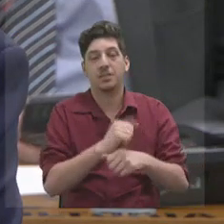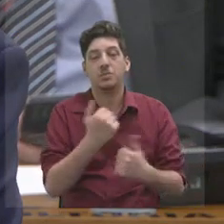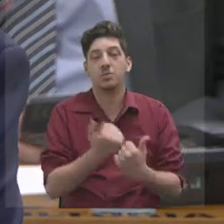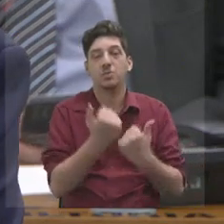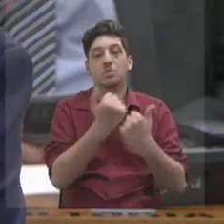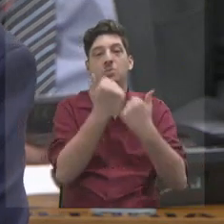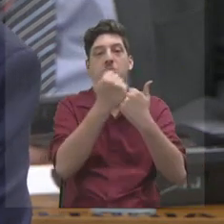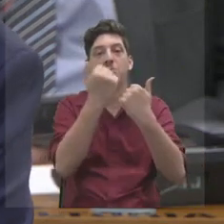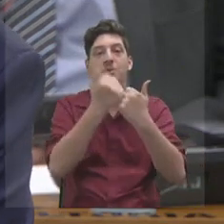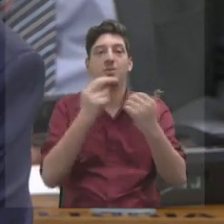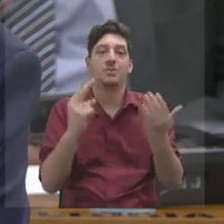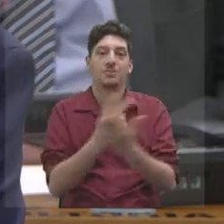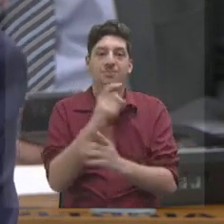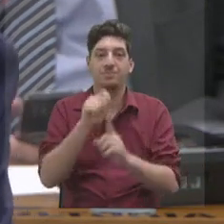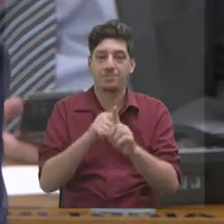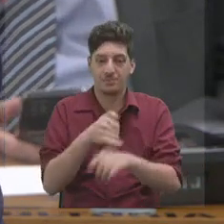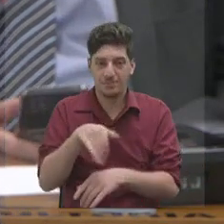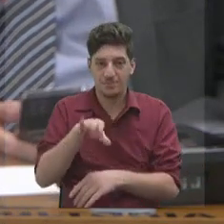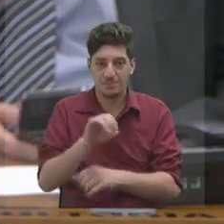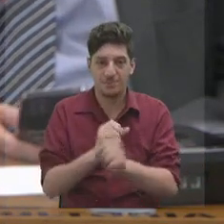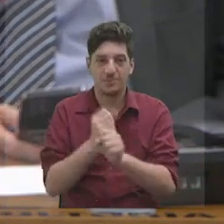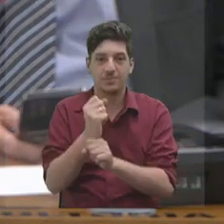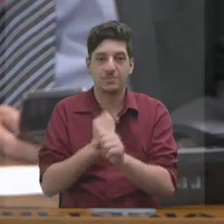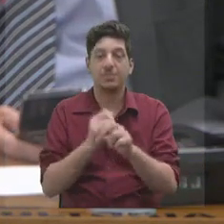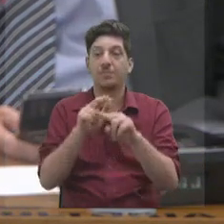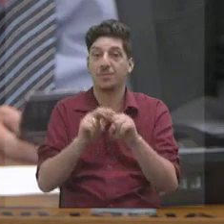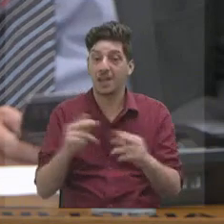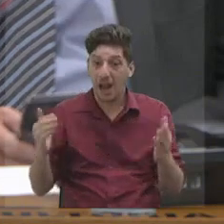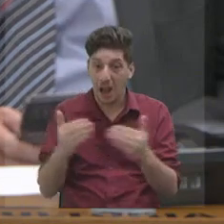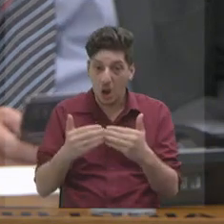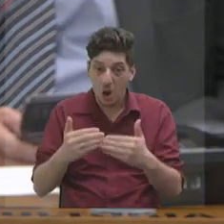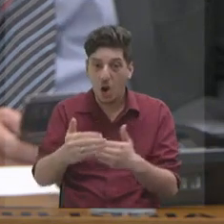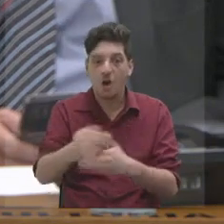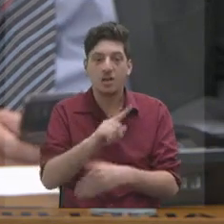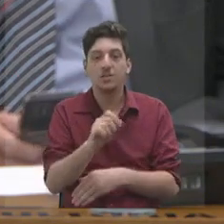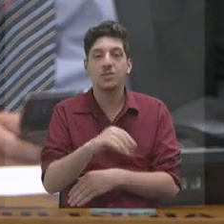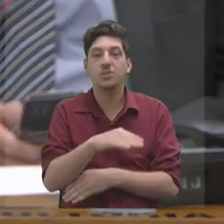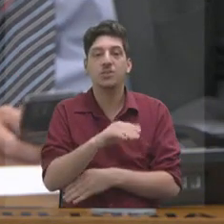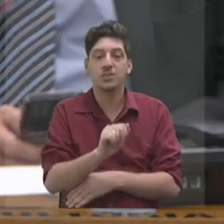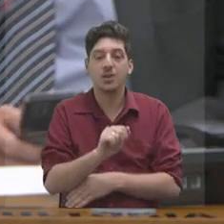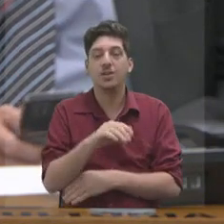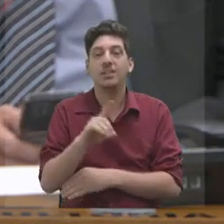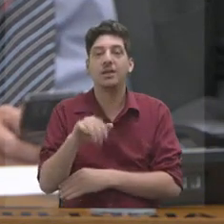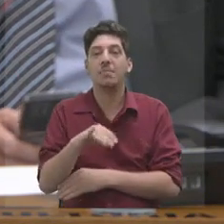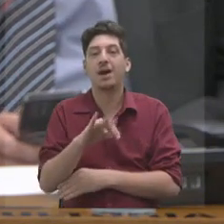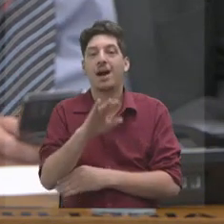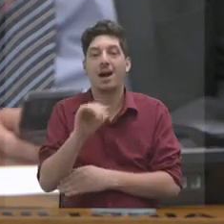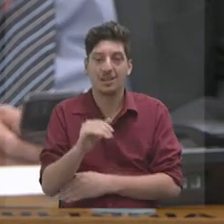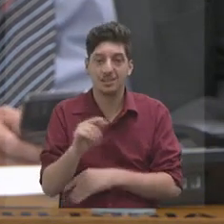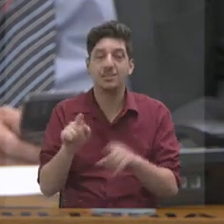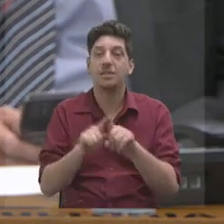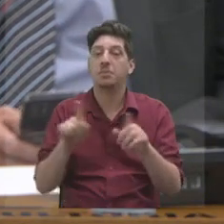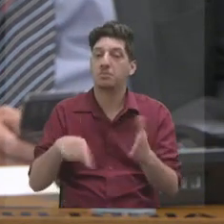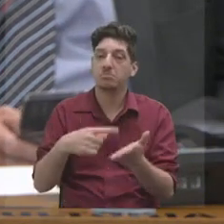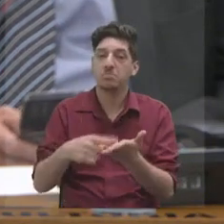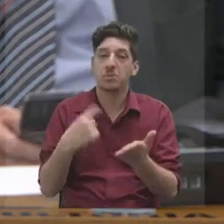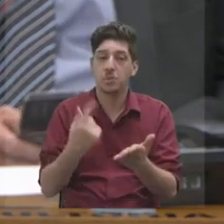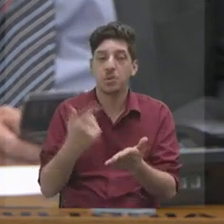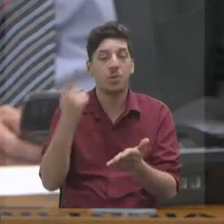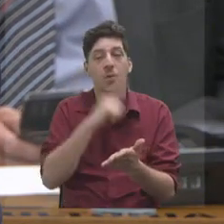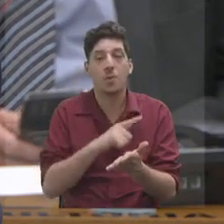em maio desse ano e por isso que estão começando essas obras lá da Zona da Mata Santa Cruz do Escalvado eu mantenho né o compromisso a gente conseguir